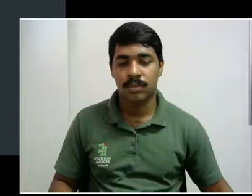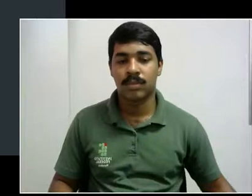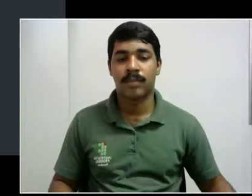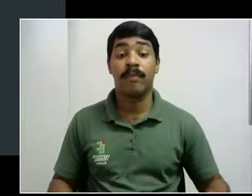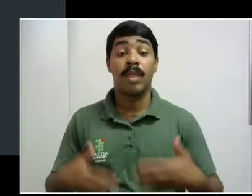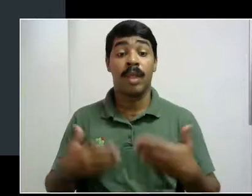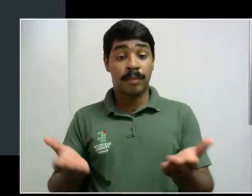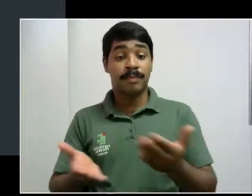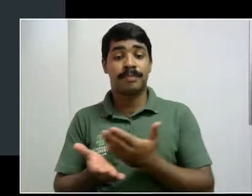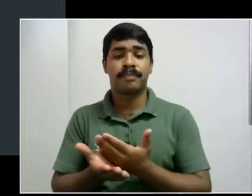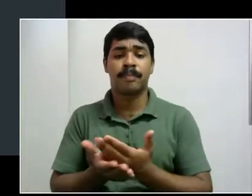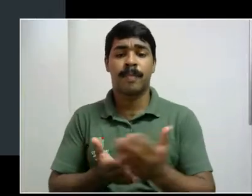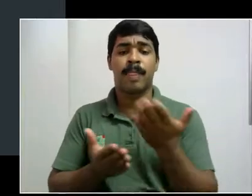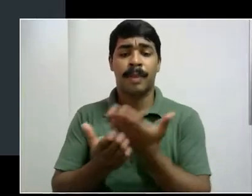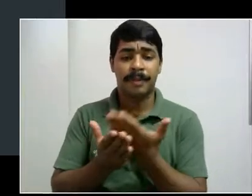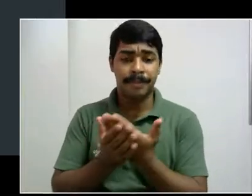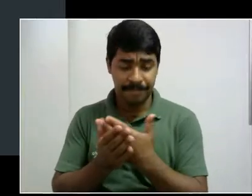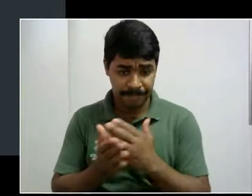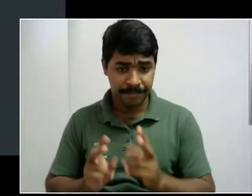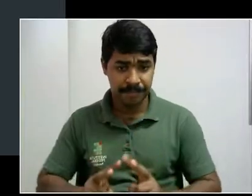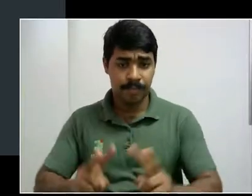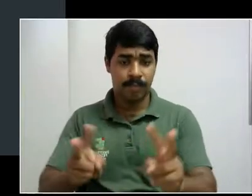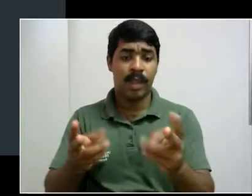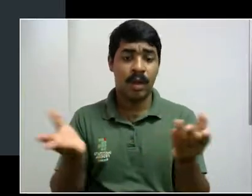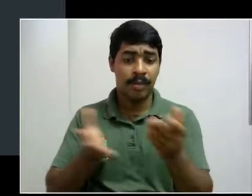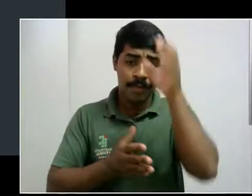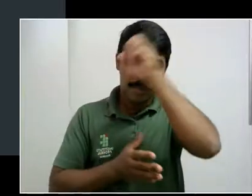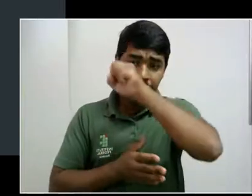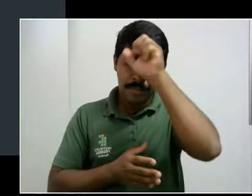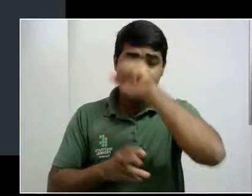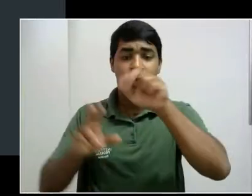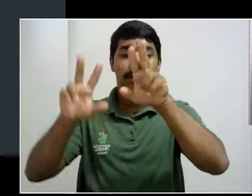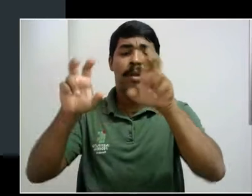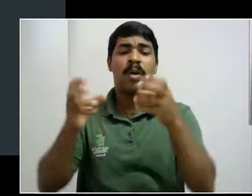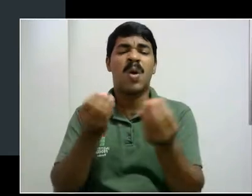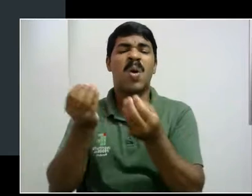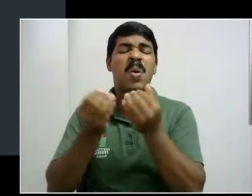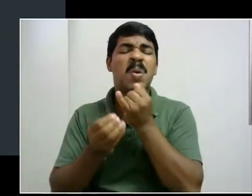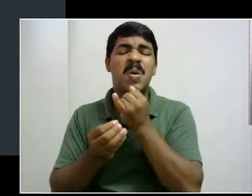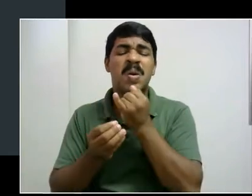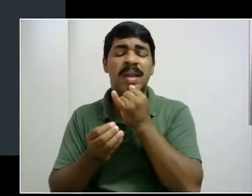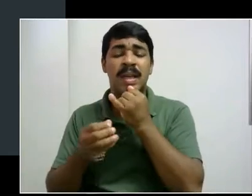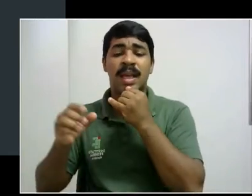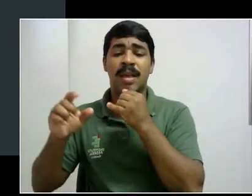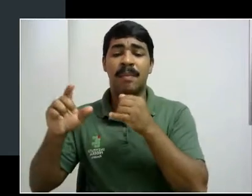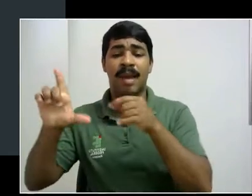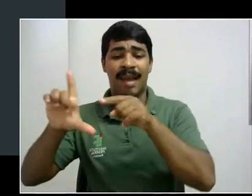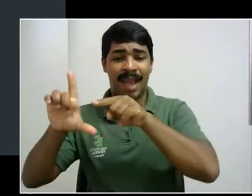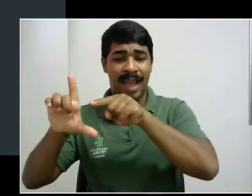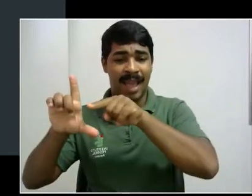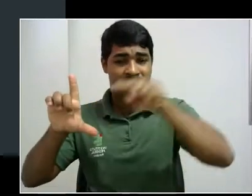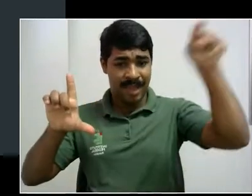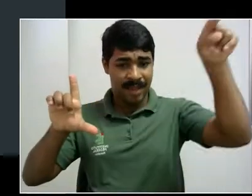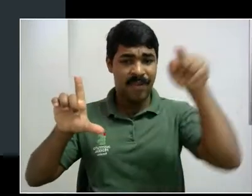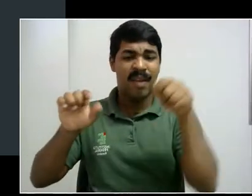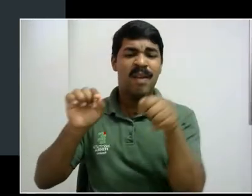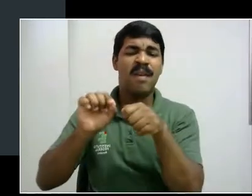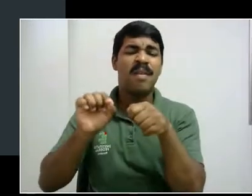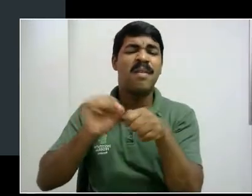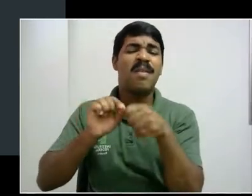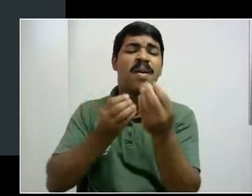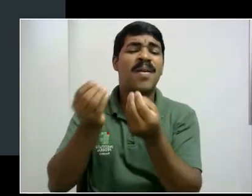Muito bem, nós vamos dar agora prosseguimento à nossa aula. Nessa aula de hoje nós vamos ver como fazemos a construção do gráfico de uma função afim usando